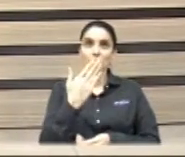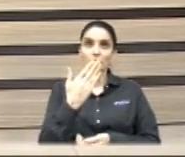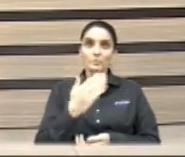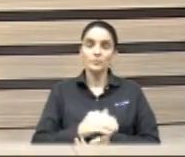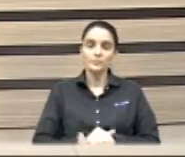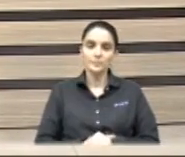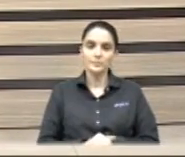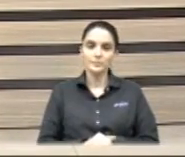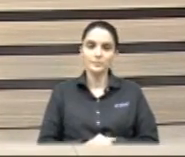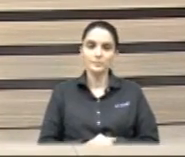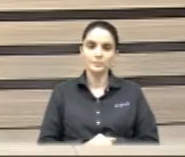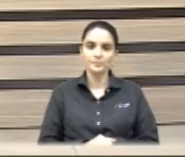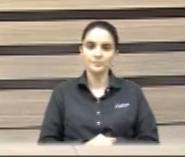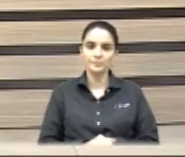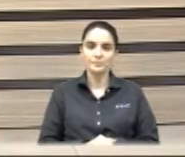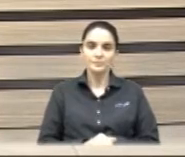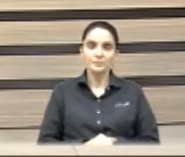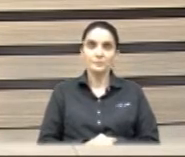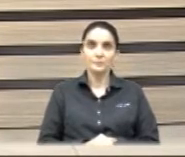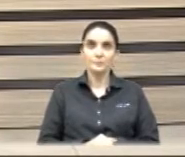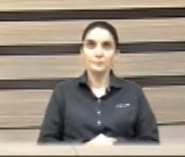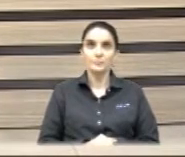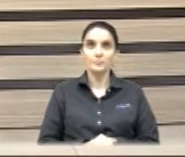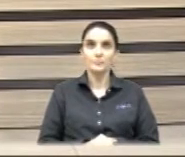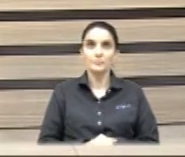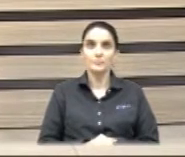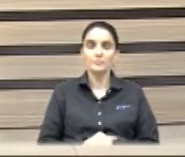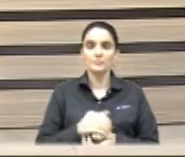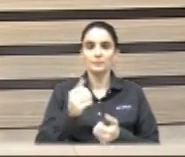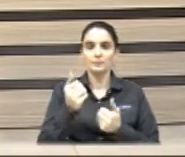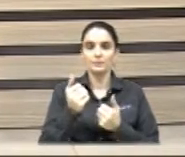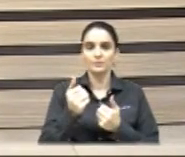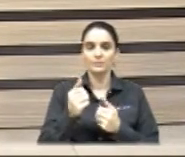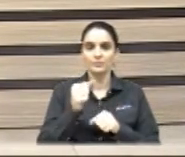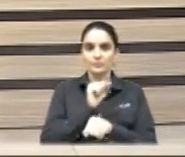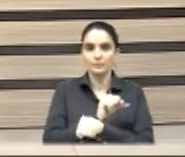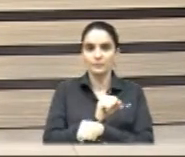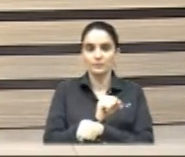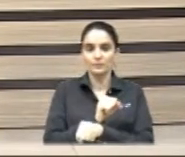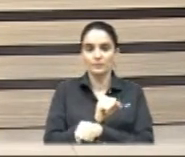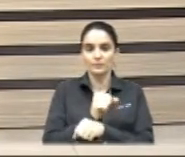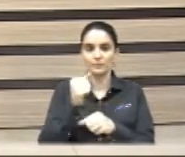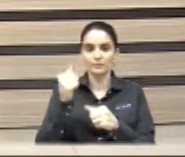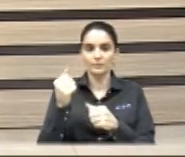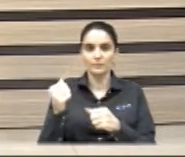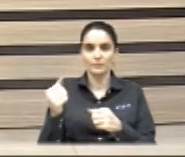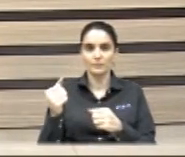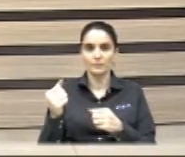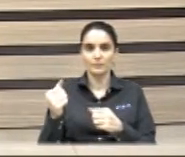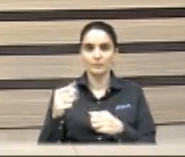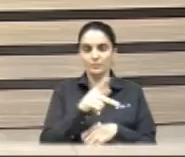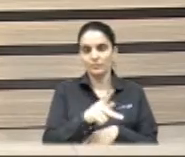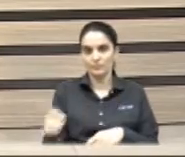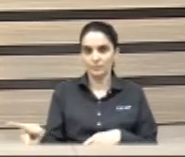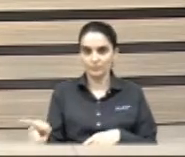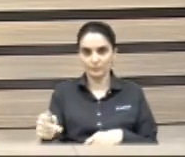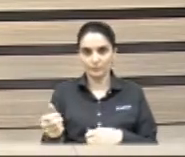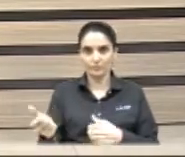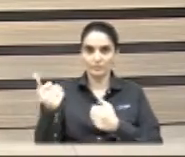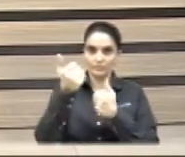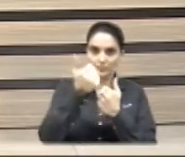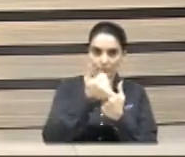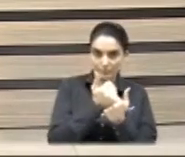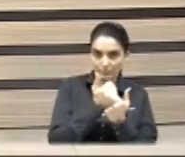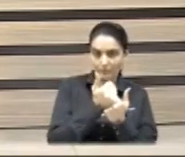Não, passa para a minha presidência. Aliás, senhores, a sessão está suspensa para que o vice-presidente assuma a